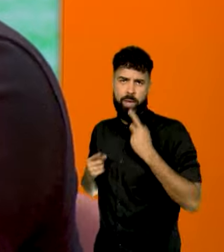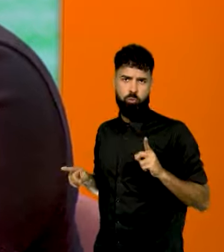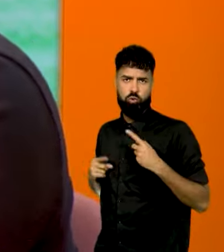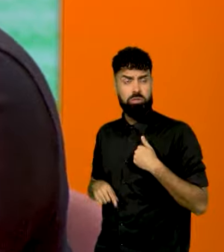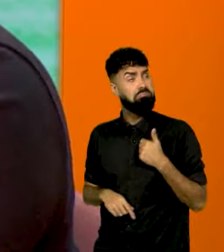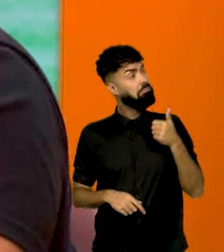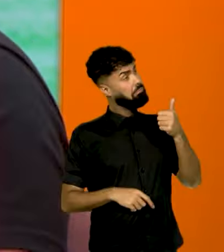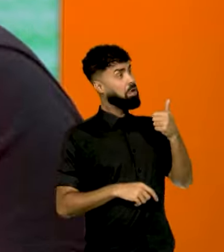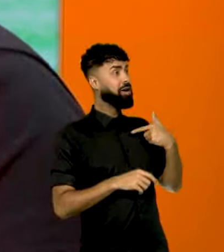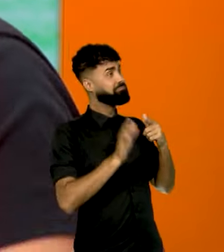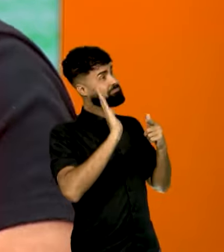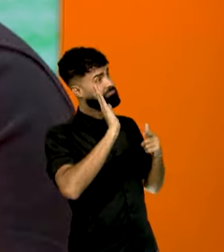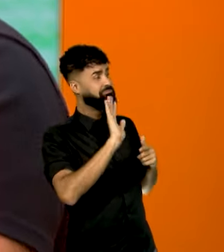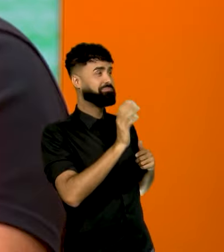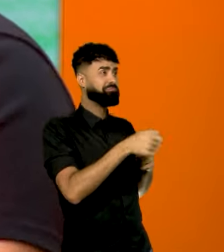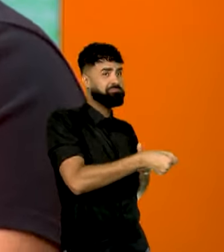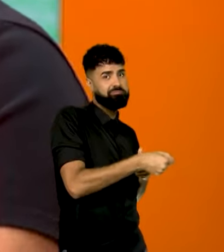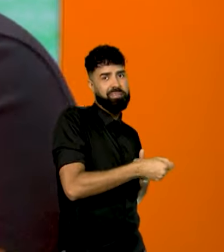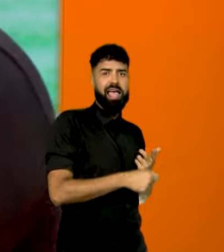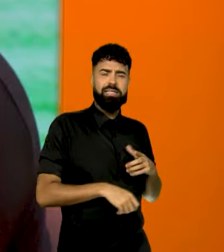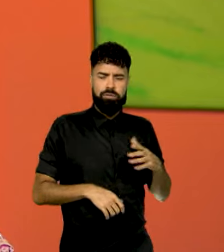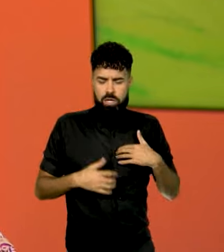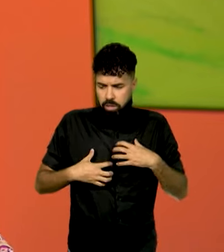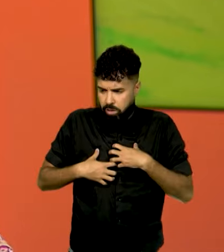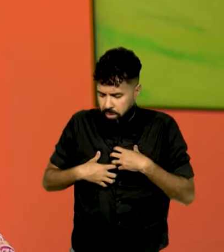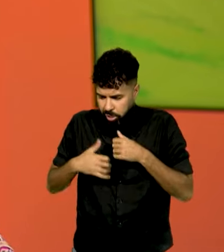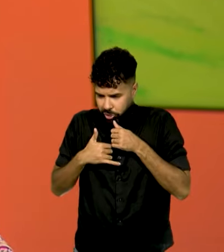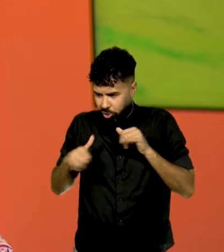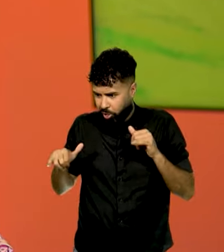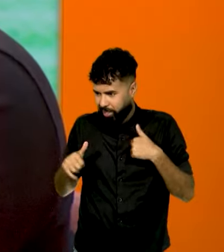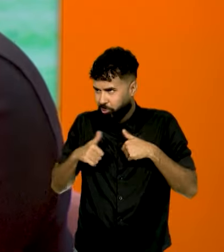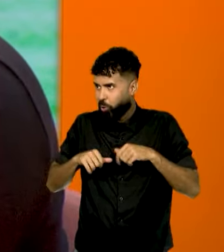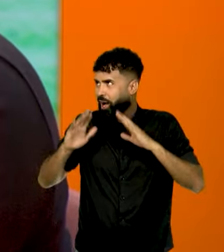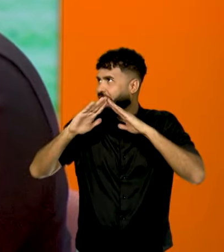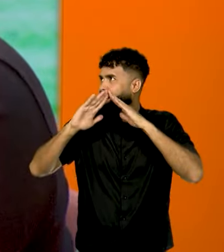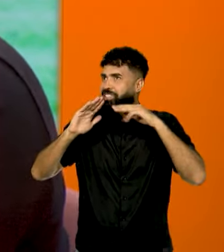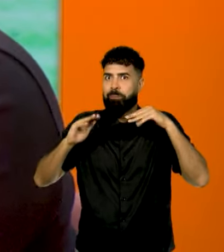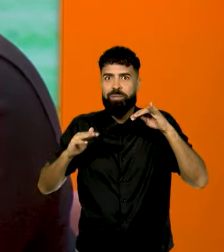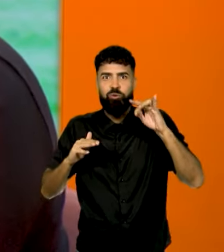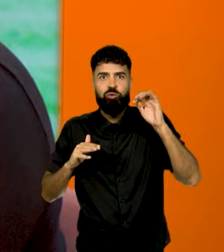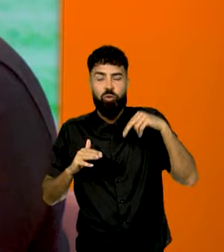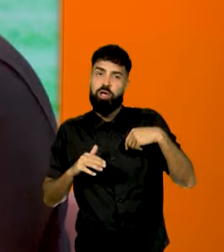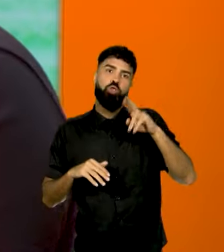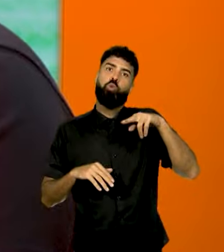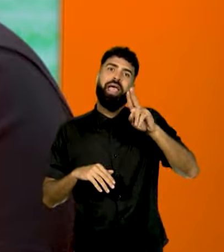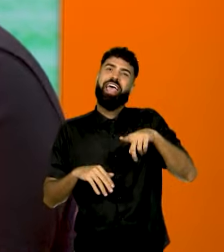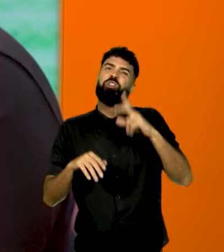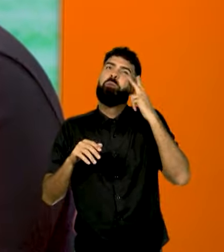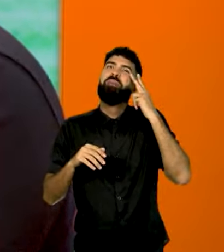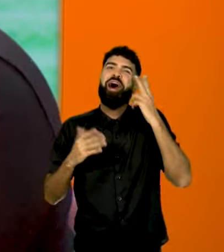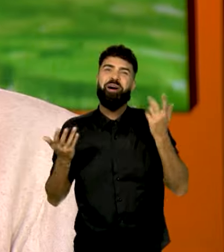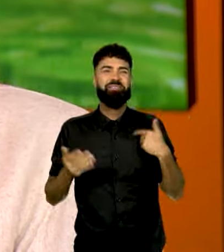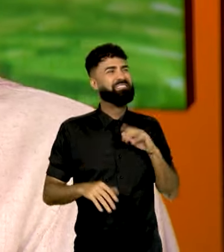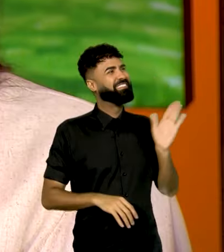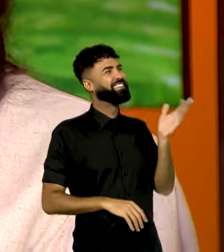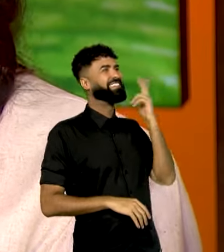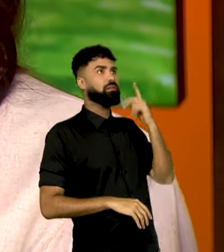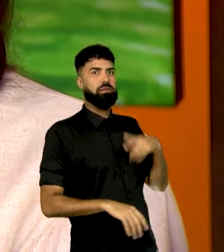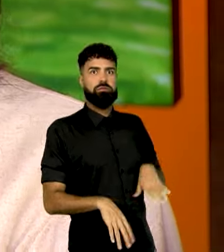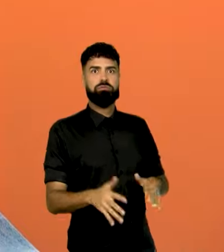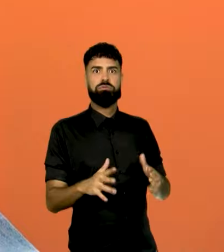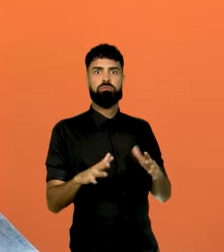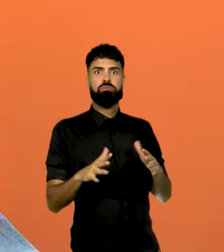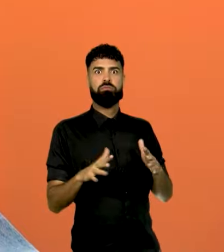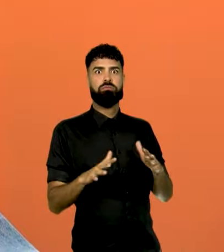gente, beleza. Aí a gente ainda tava lá naquele choque, né, de tá com o Milton nunca é uma coisa simples. Normal. Sempre, nunca é, não dá pra